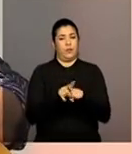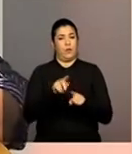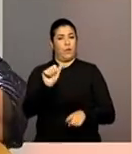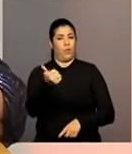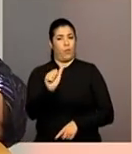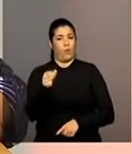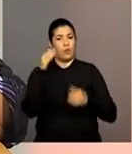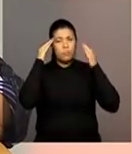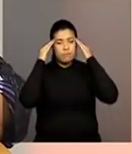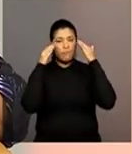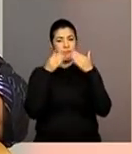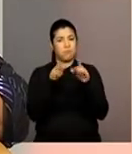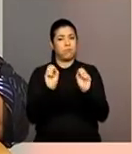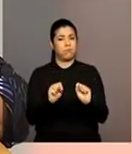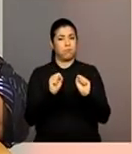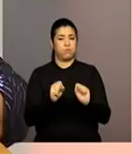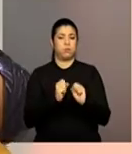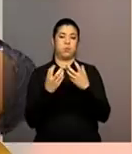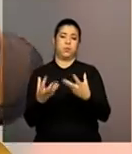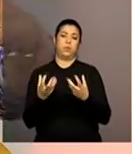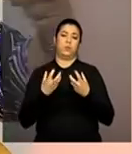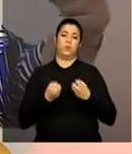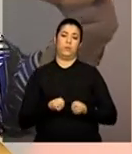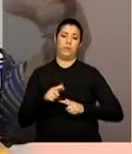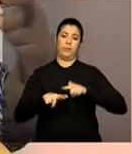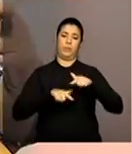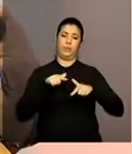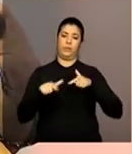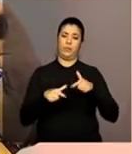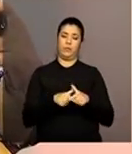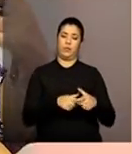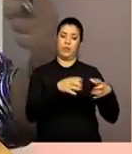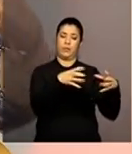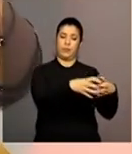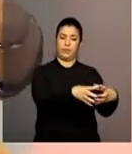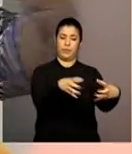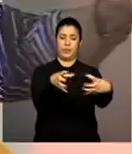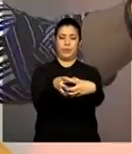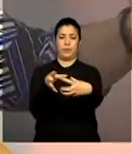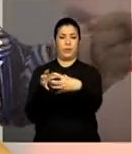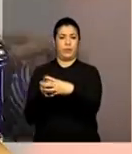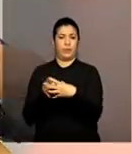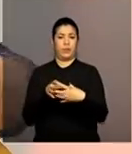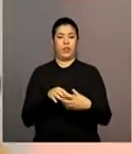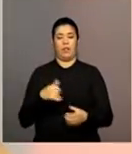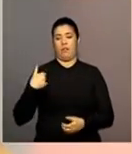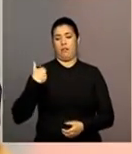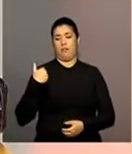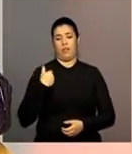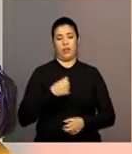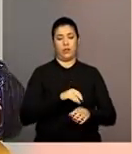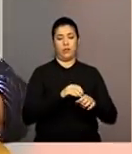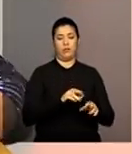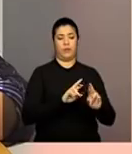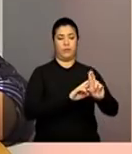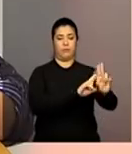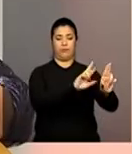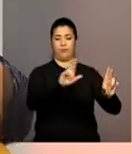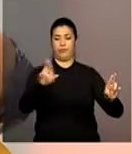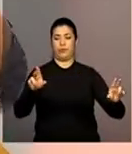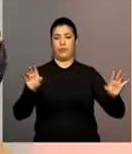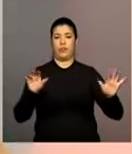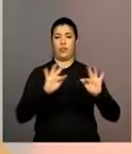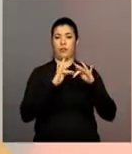qualificação ele também permite trabalhos em que os segmentos etários estejam juntos numa